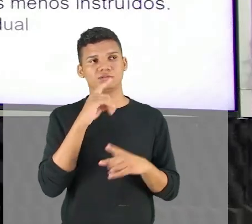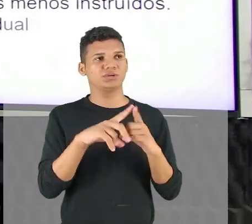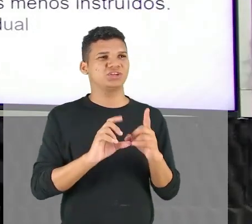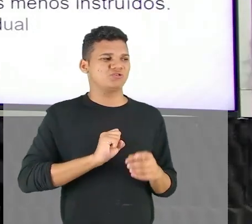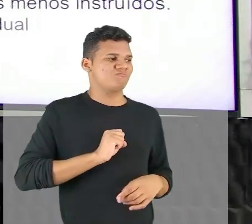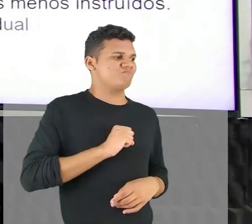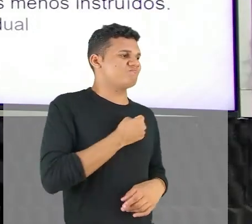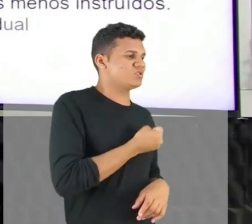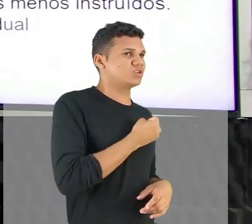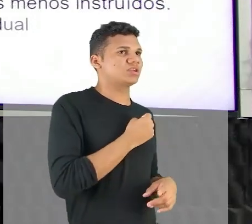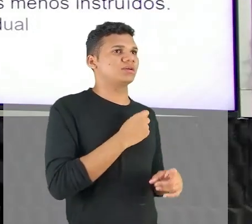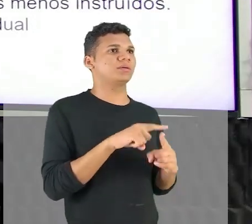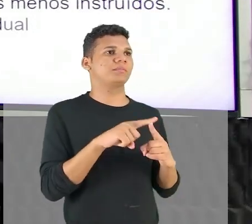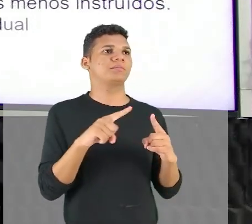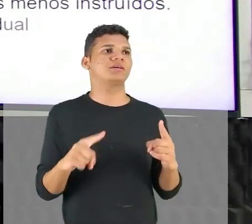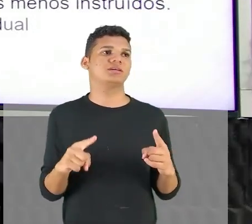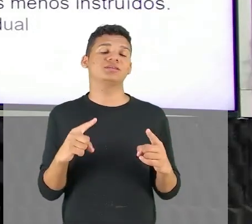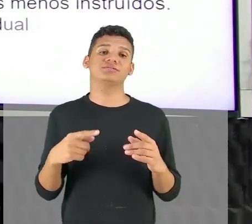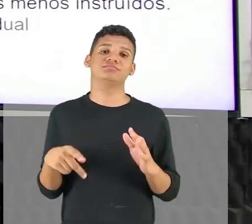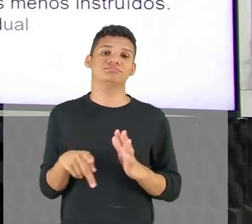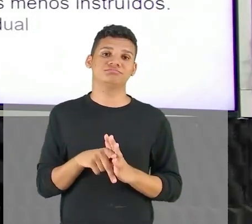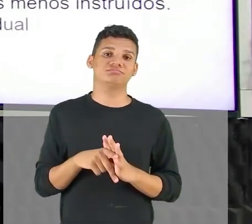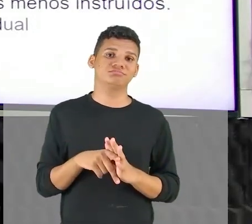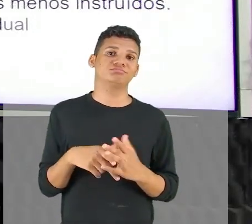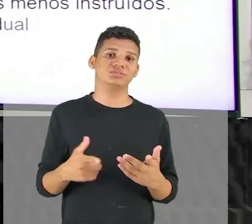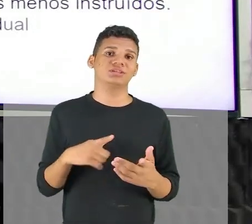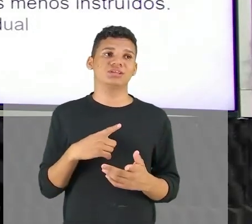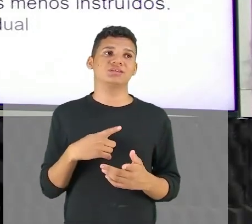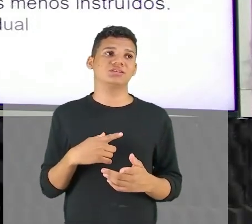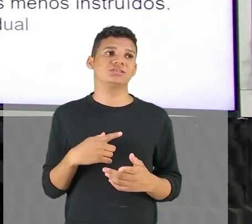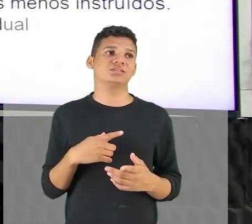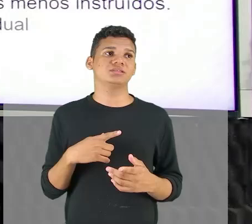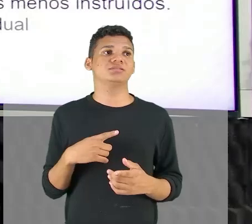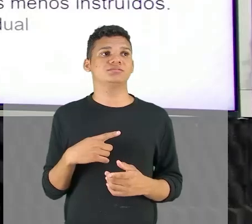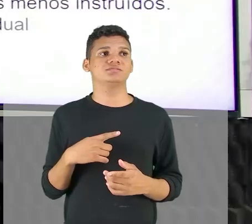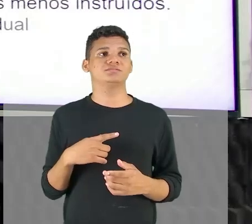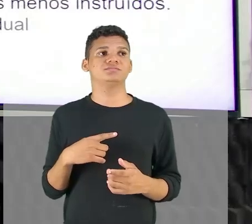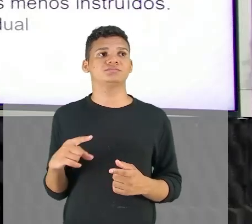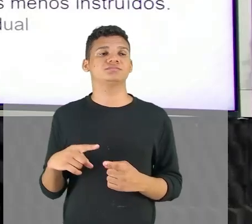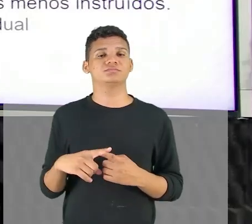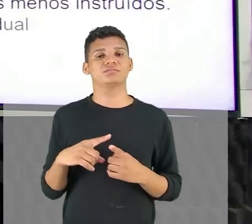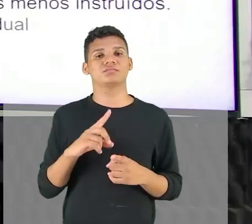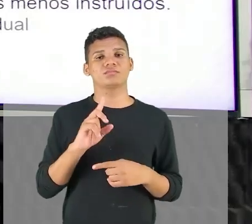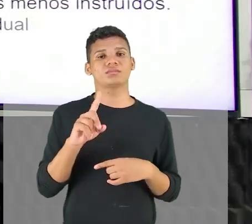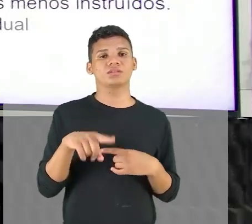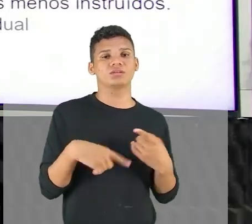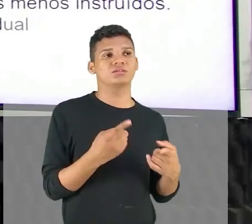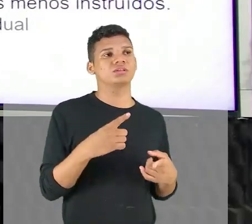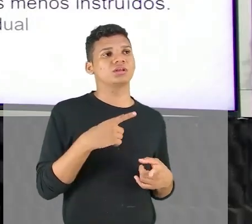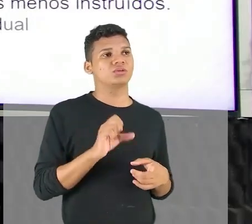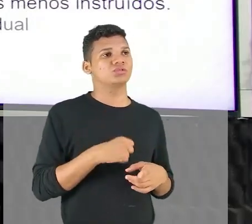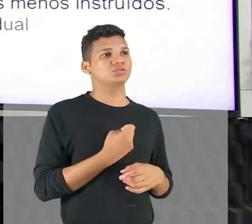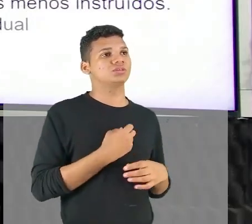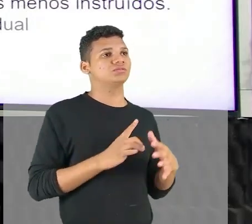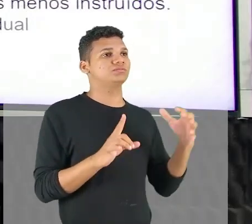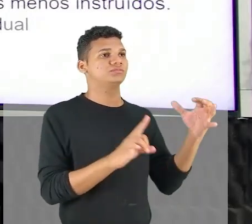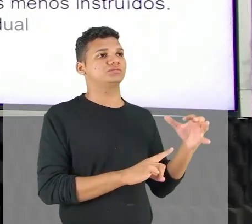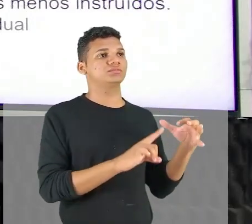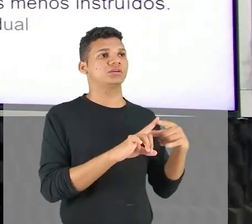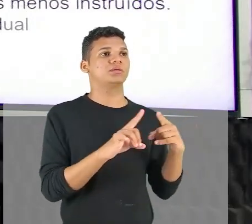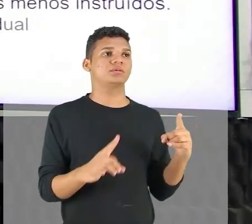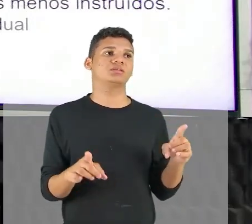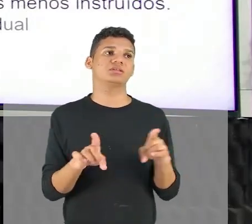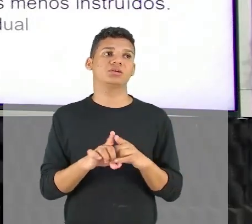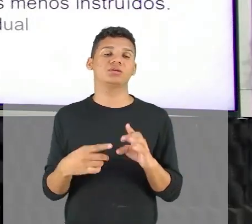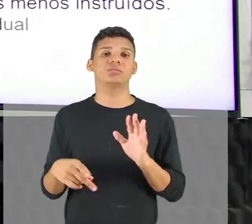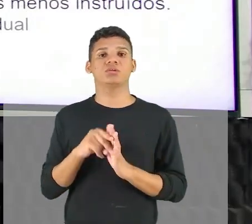pelo punido passava-se um ódio do carrasco, que estava punindo. Consequentemente, passava-se a odiar o rei. Então, isso coloca em